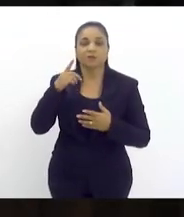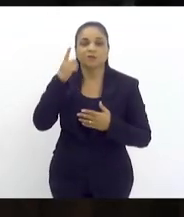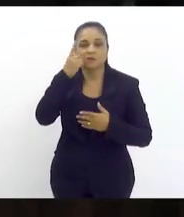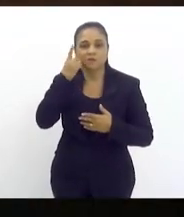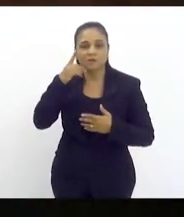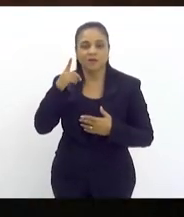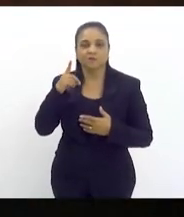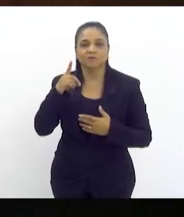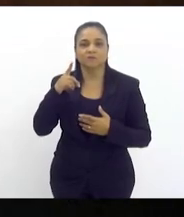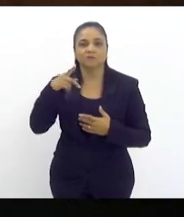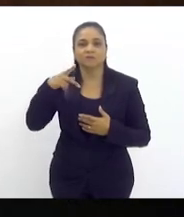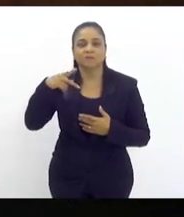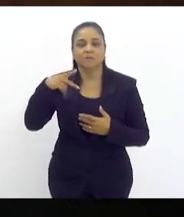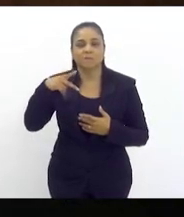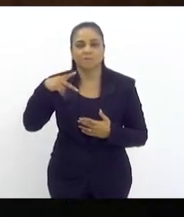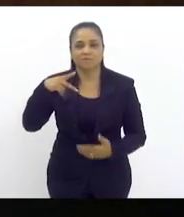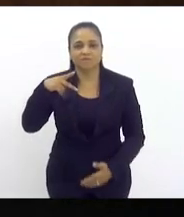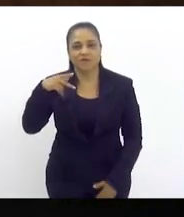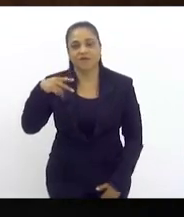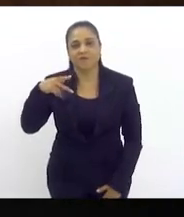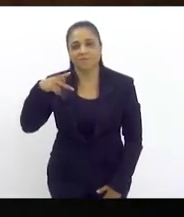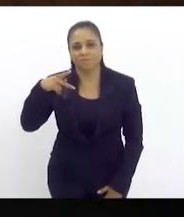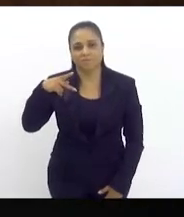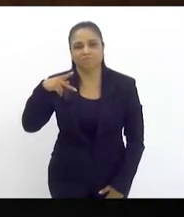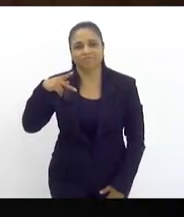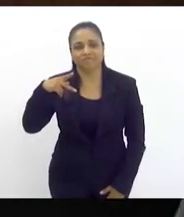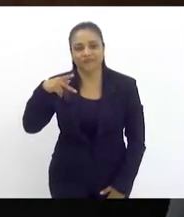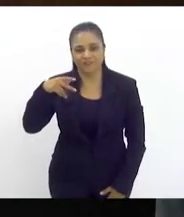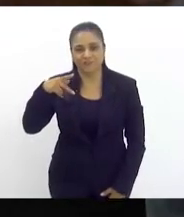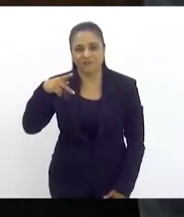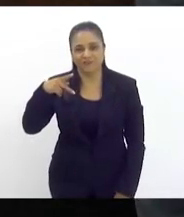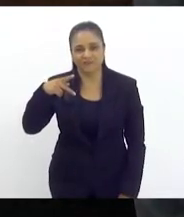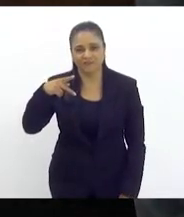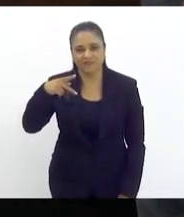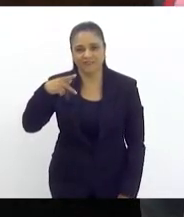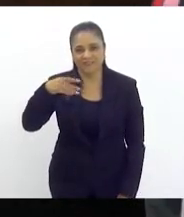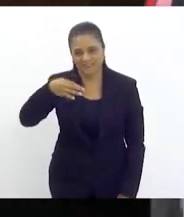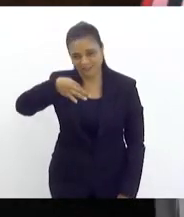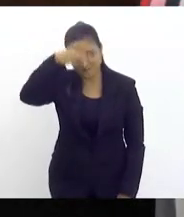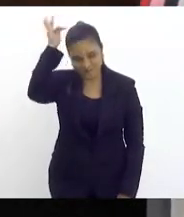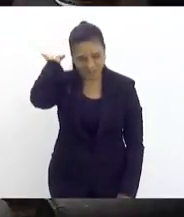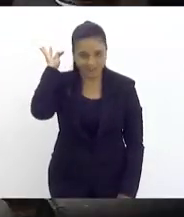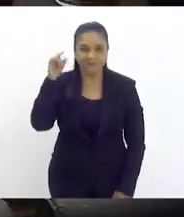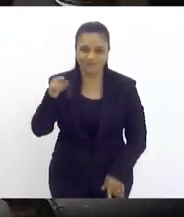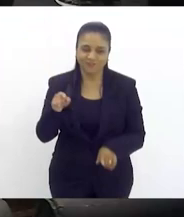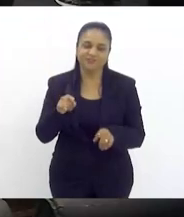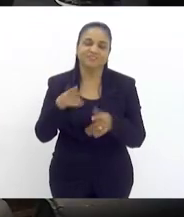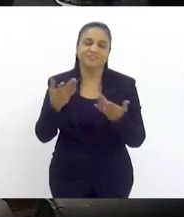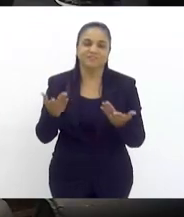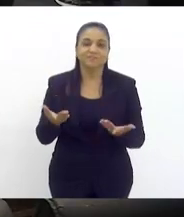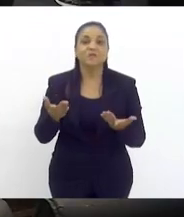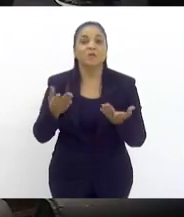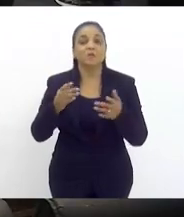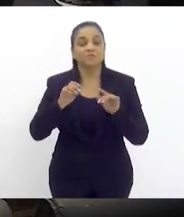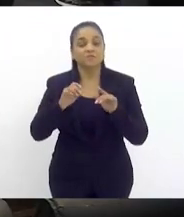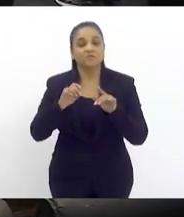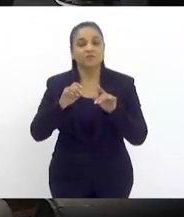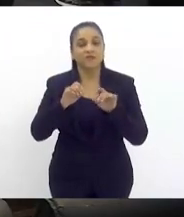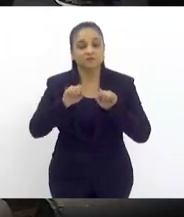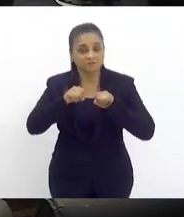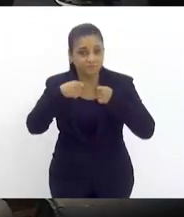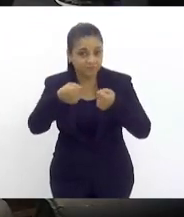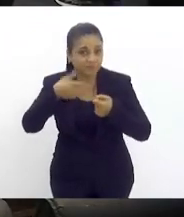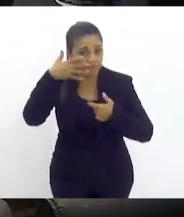rapidamente, deputada Dani, eu queria, inclusive... Declarar voto. Vamos embora. Deputada Dani, eu queria reforçar o